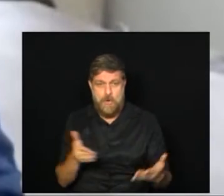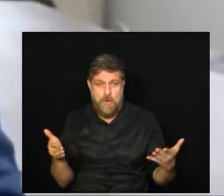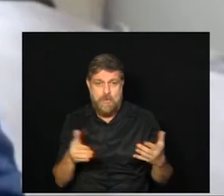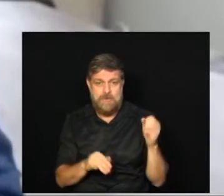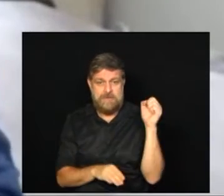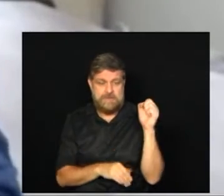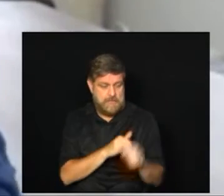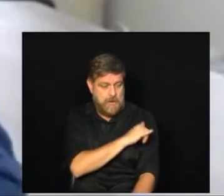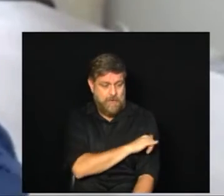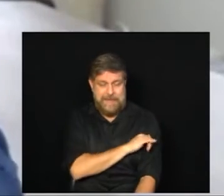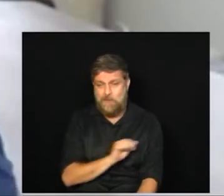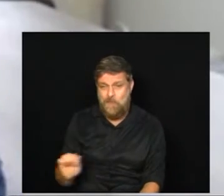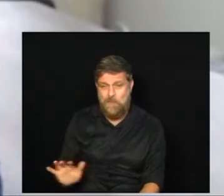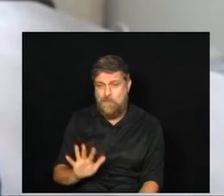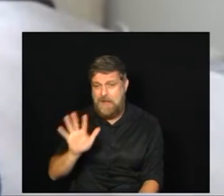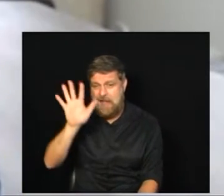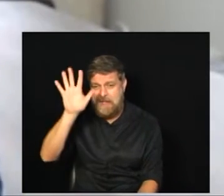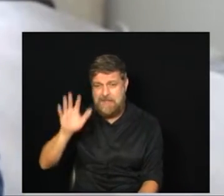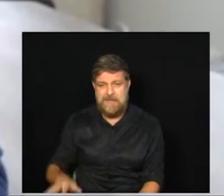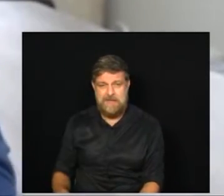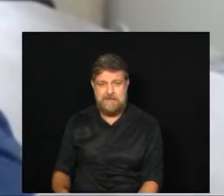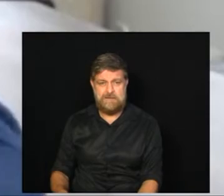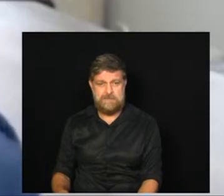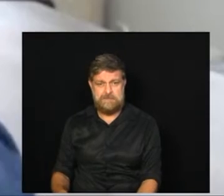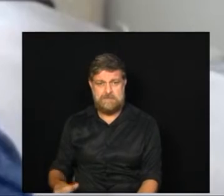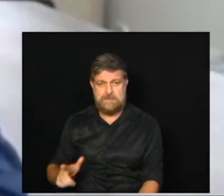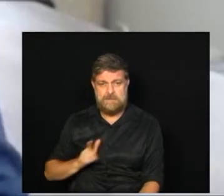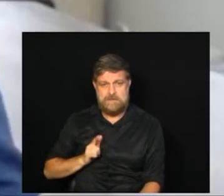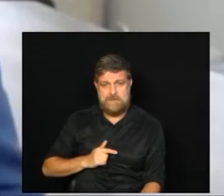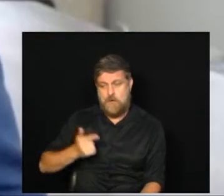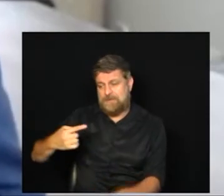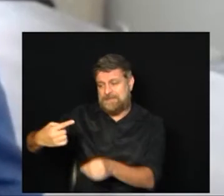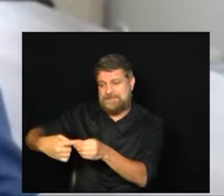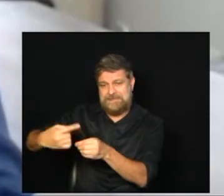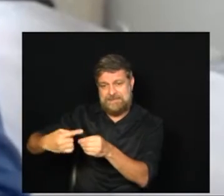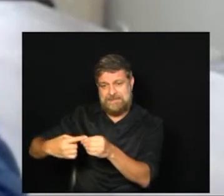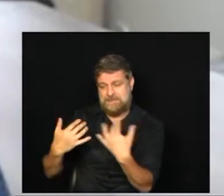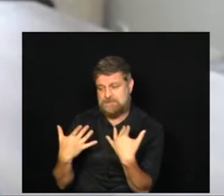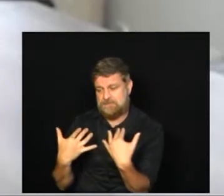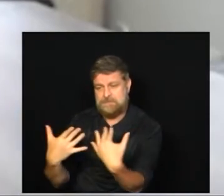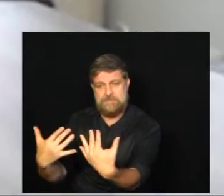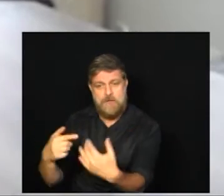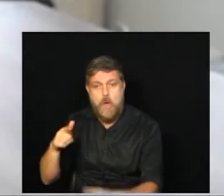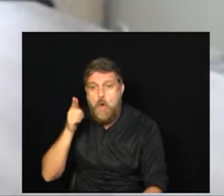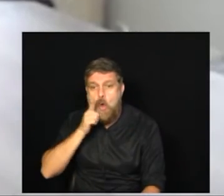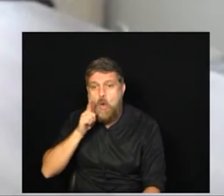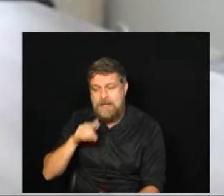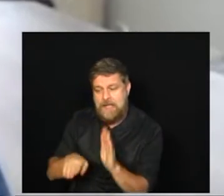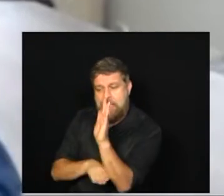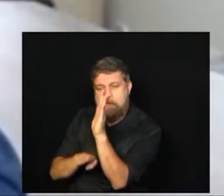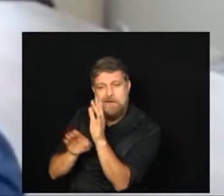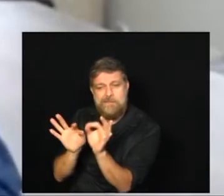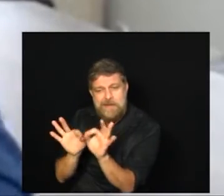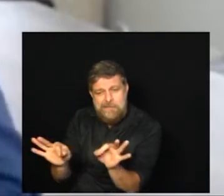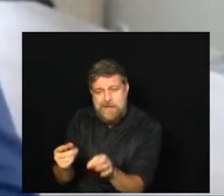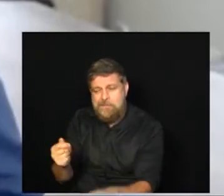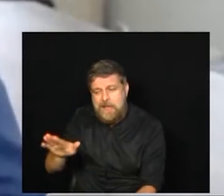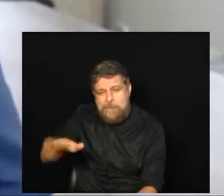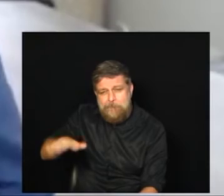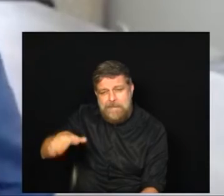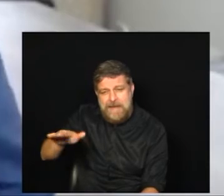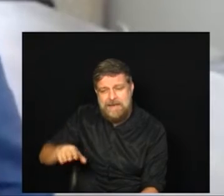moro versus o aluguel que eu pago, se eu mantiver esse dinheiro, eu mantendo o dinheiro do valor do imóvel numa aplicação financeira,